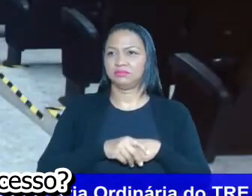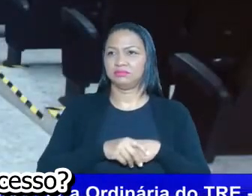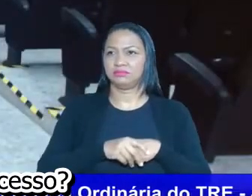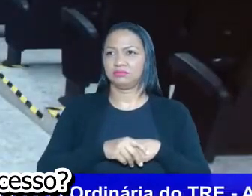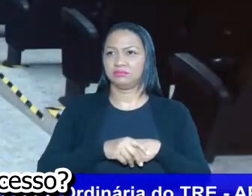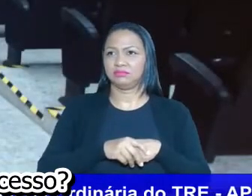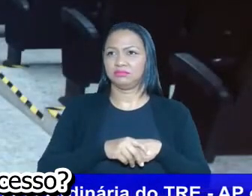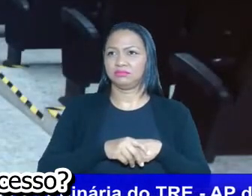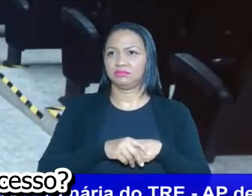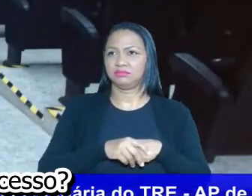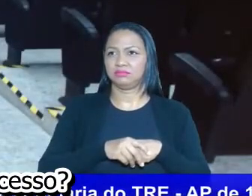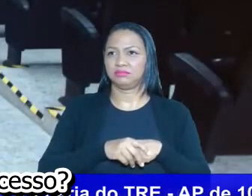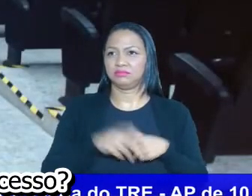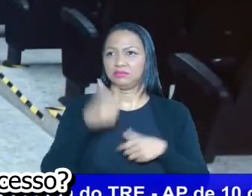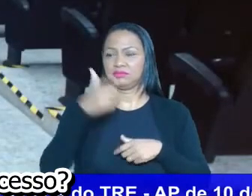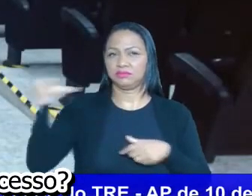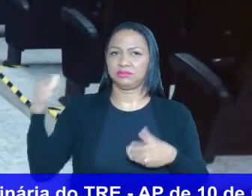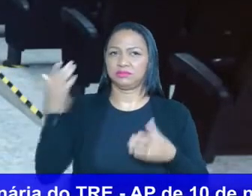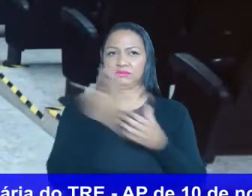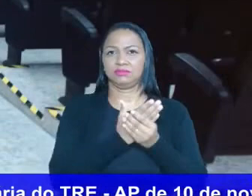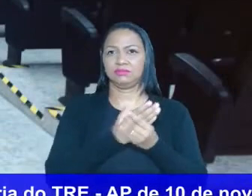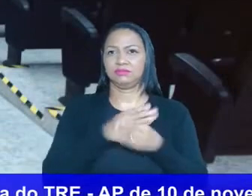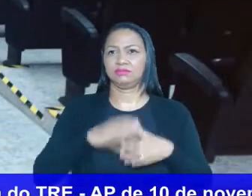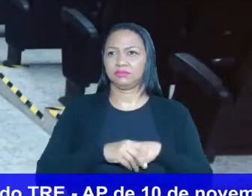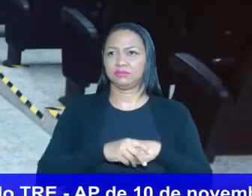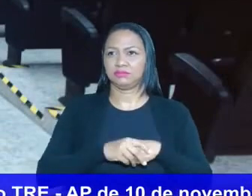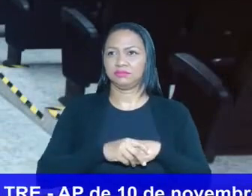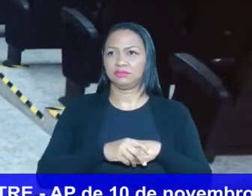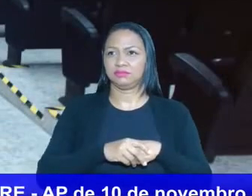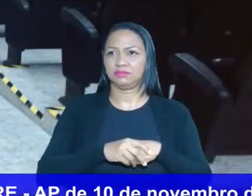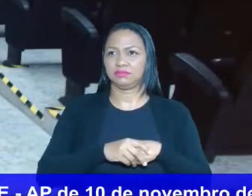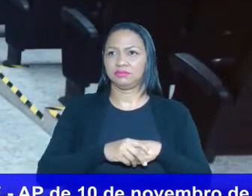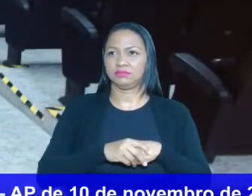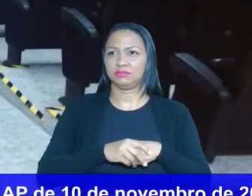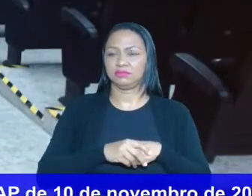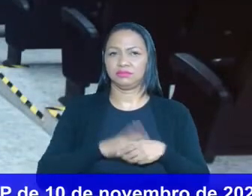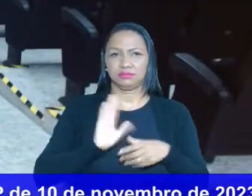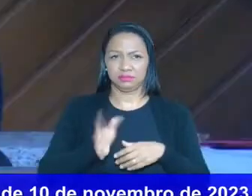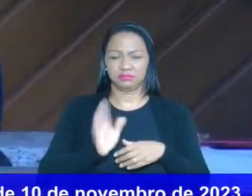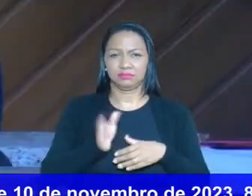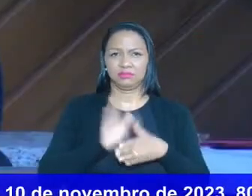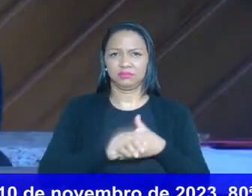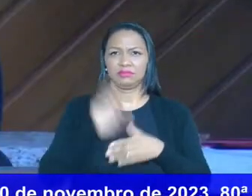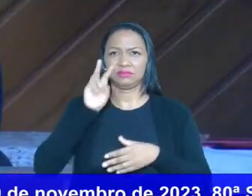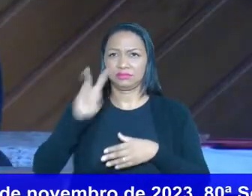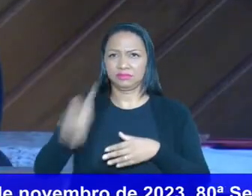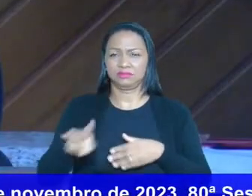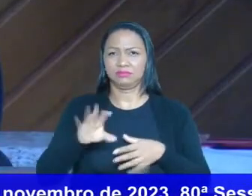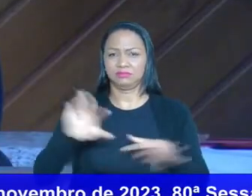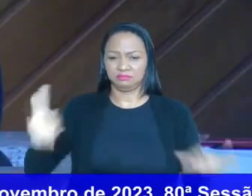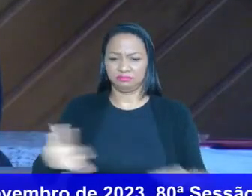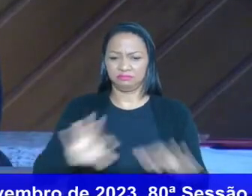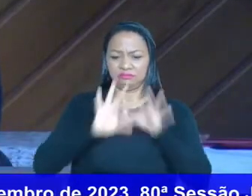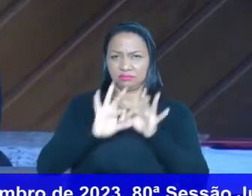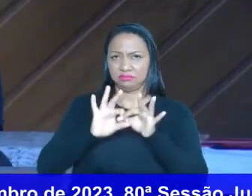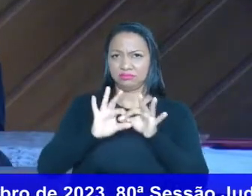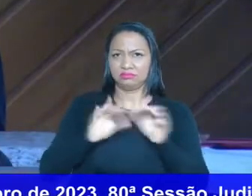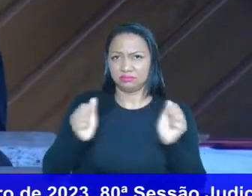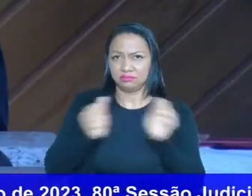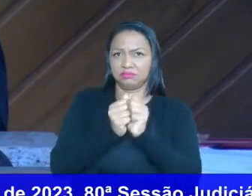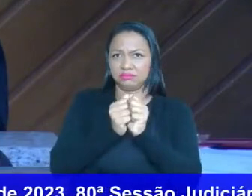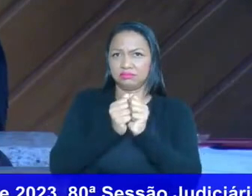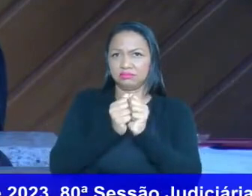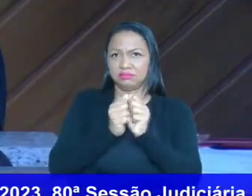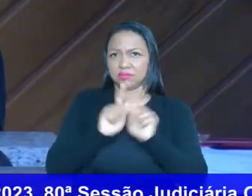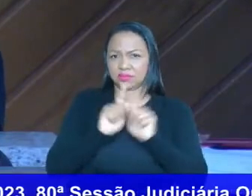É outro processo. É outro processo. Desculpa. Mas nós já vimos aqui naquele reagrupamento, doutor Paulo, fique tranquilo,